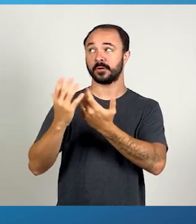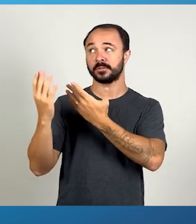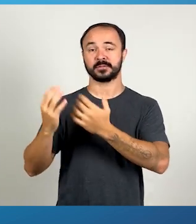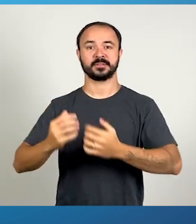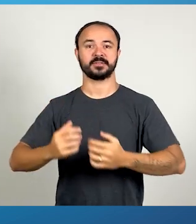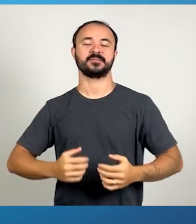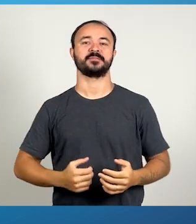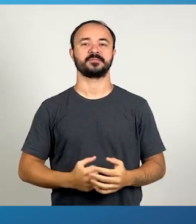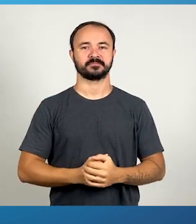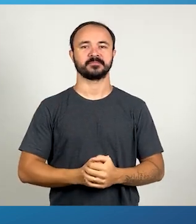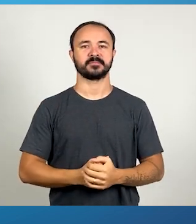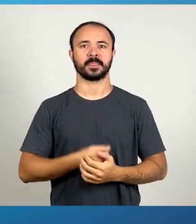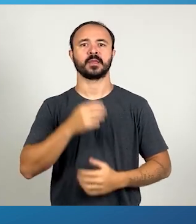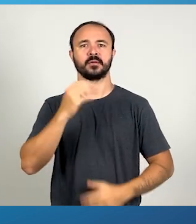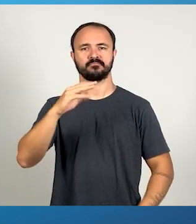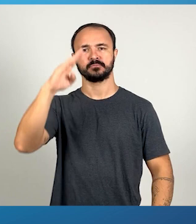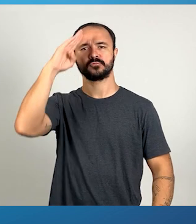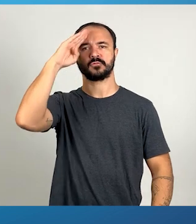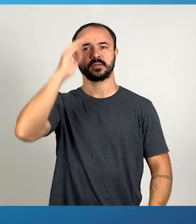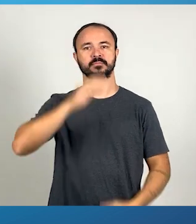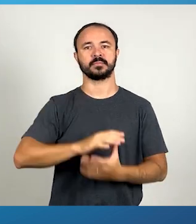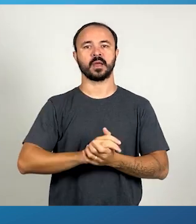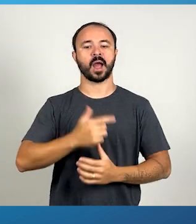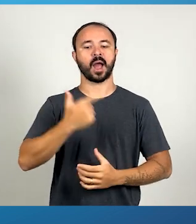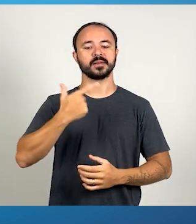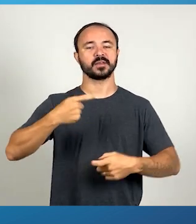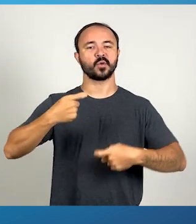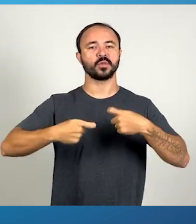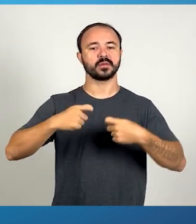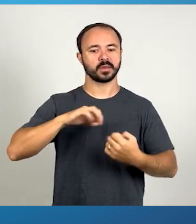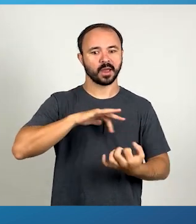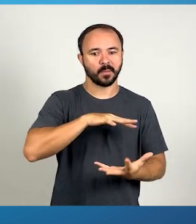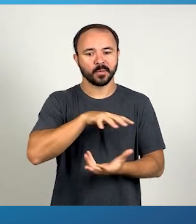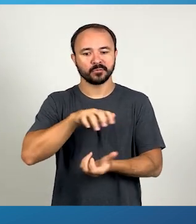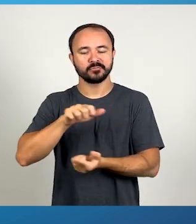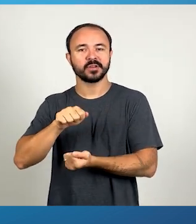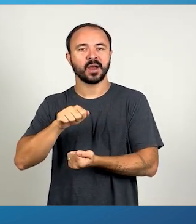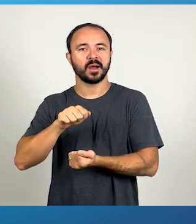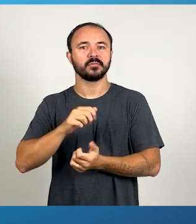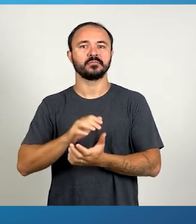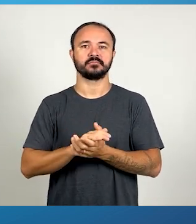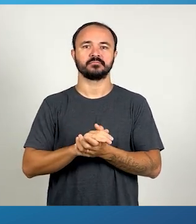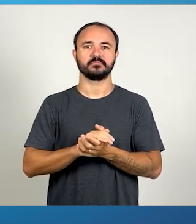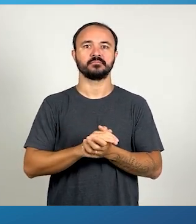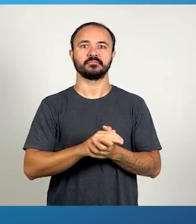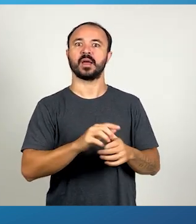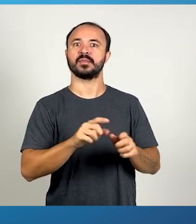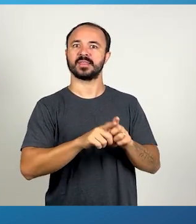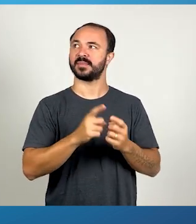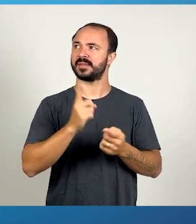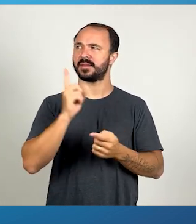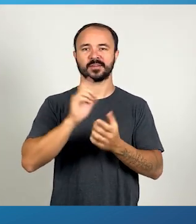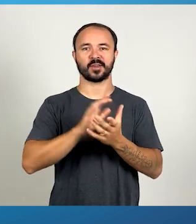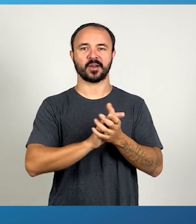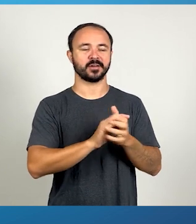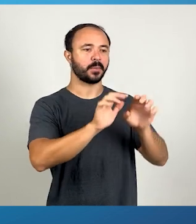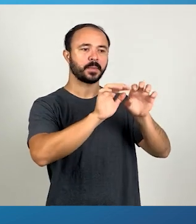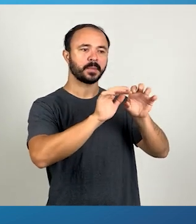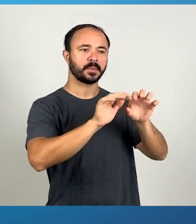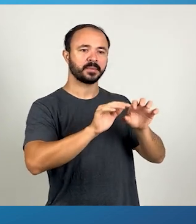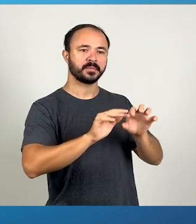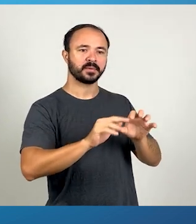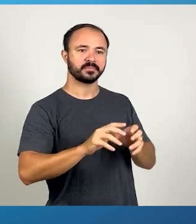de soldados da Segunda Guerra Mundial, moedas, uma máquina de escrever. Eu cheguei a escrever numa máquina de